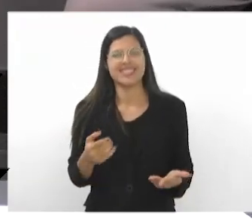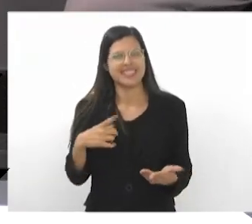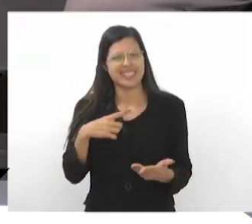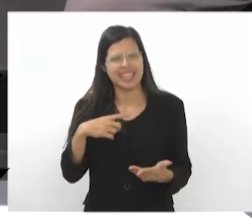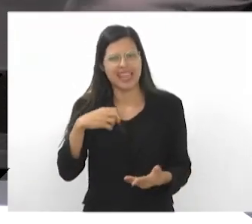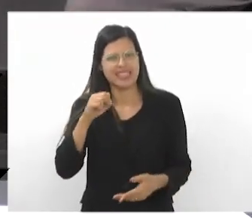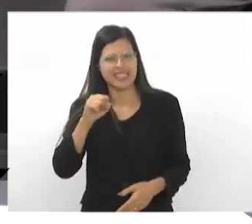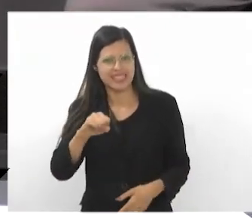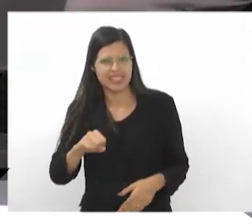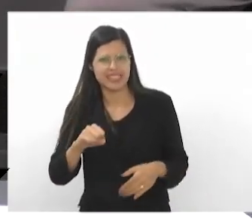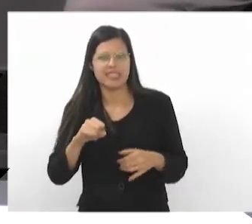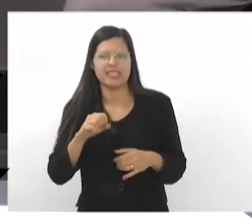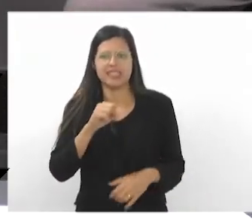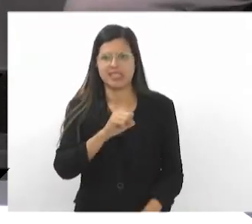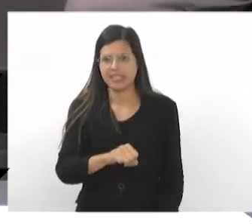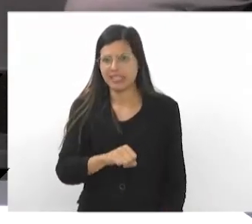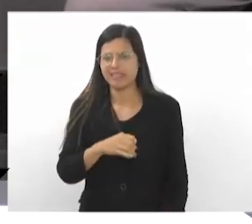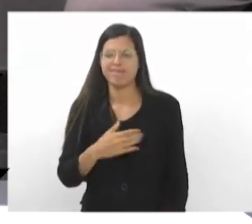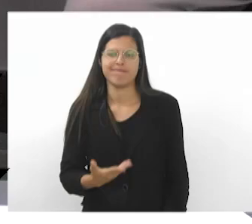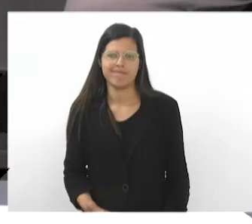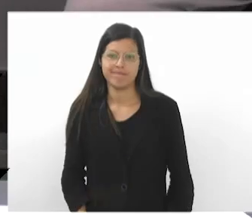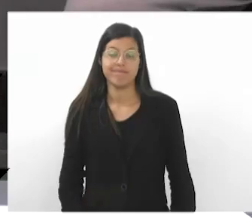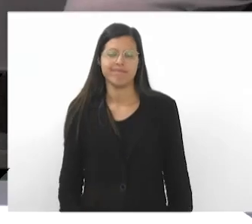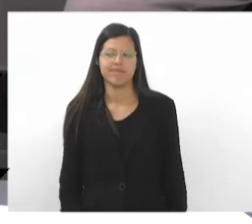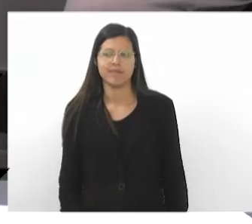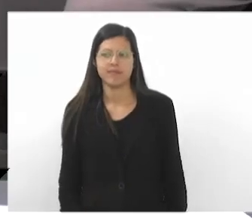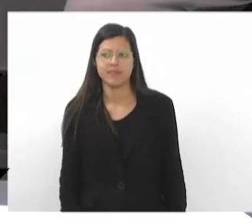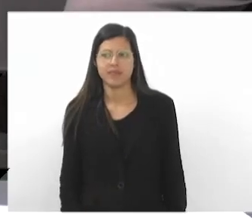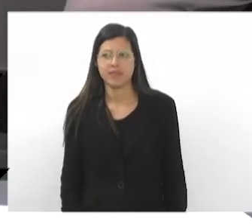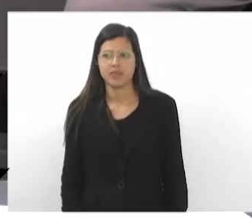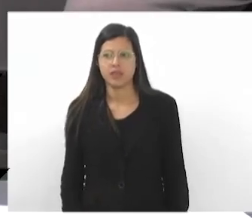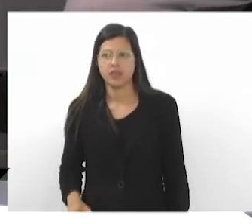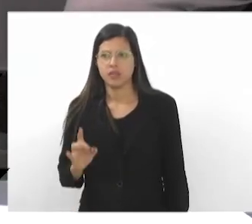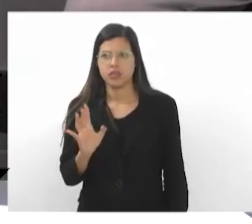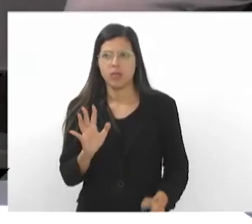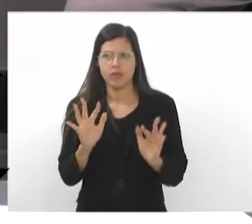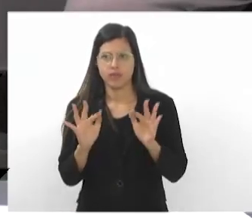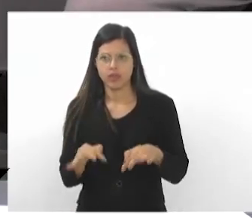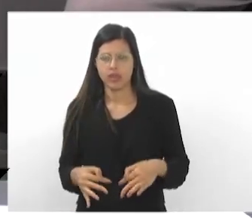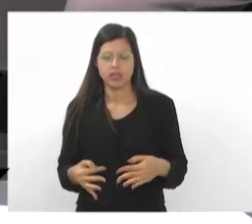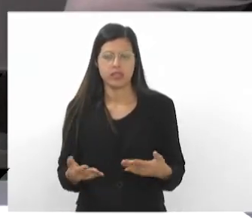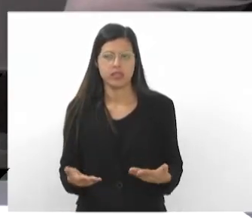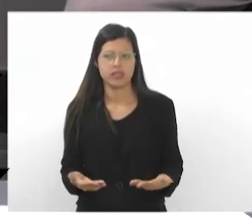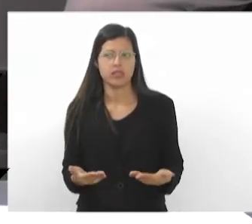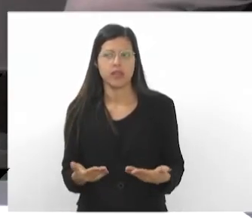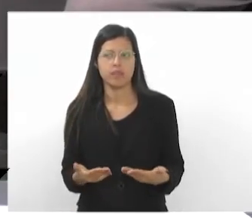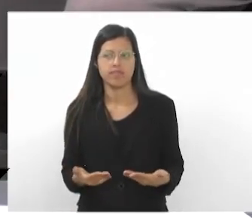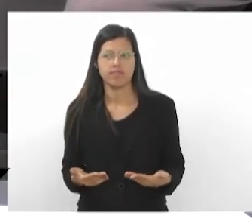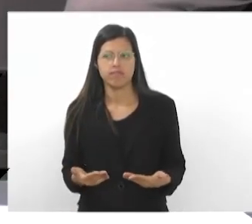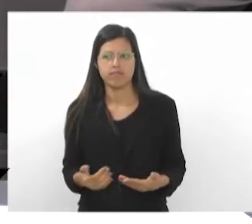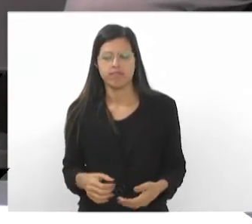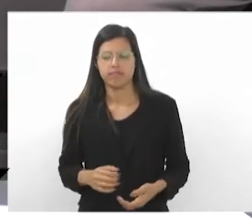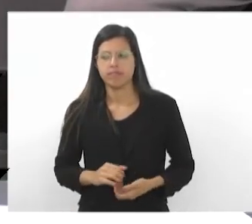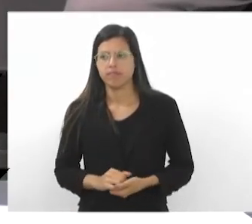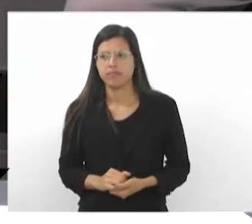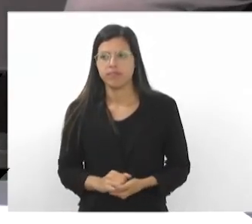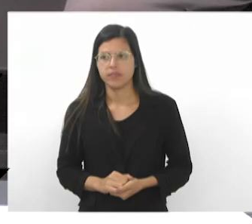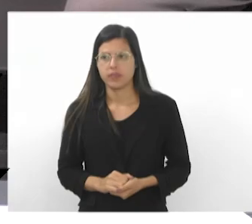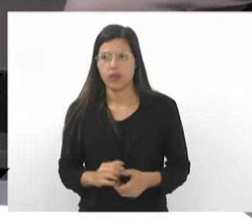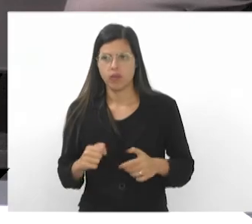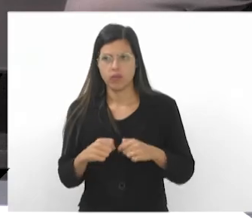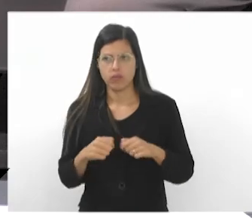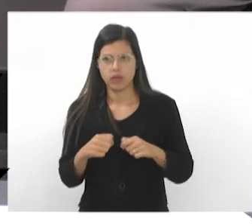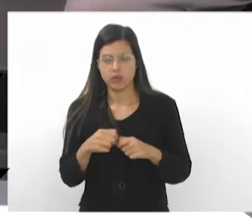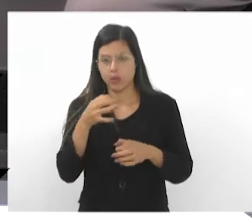cheio de alternativa. Presidente, rapidamente aqui. Mas ainda, só para terminar, porque eu costumo fazer